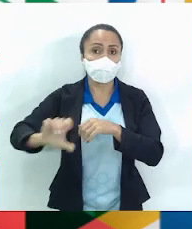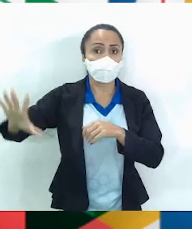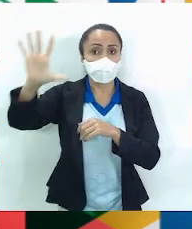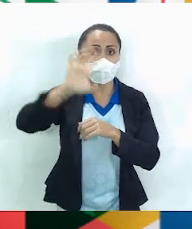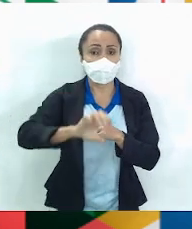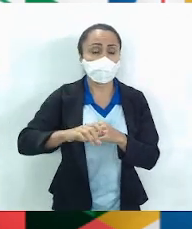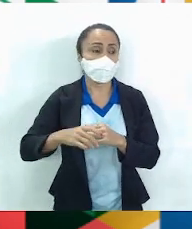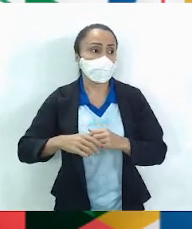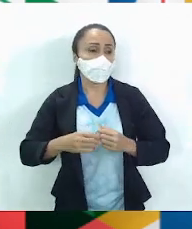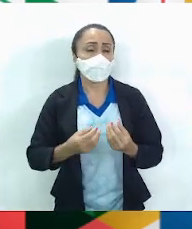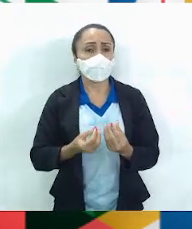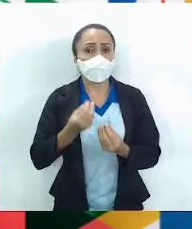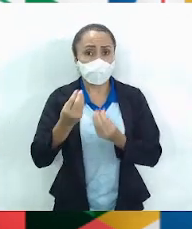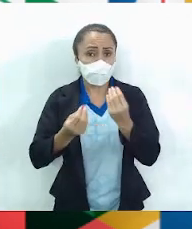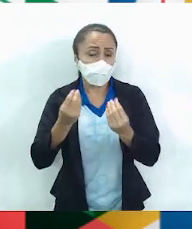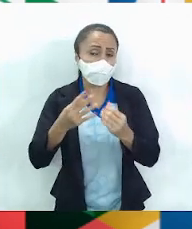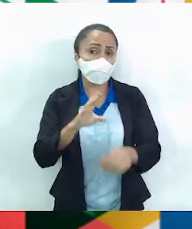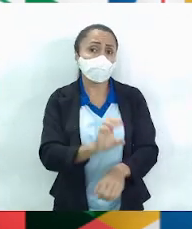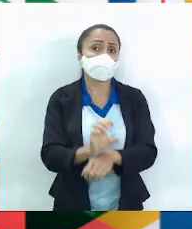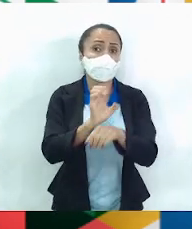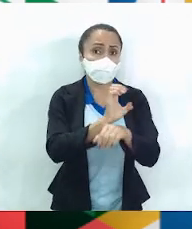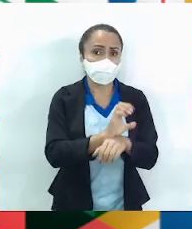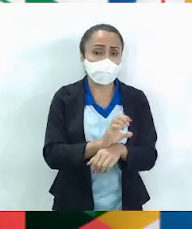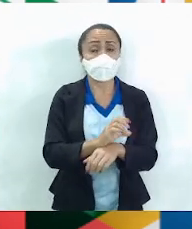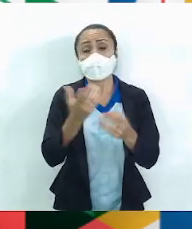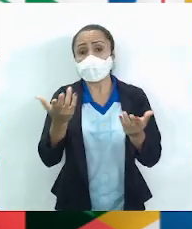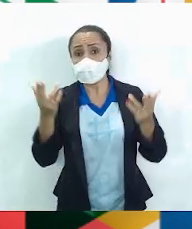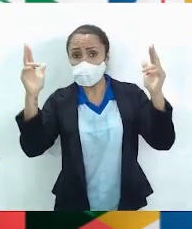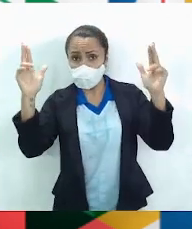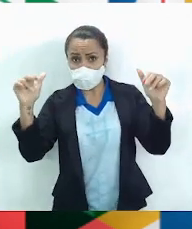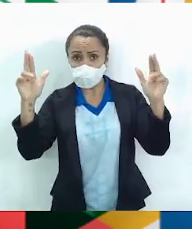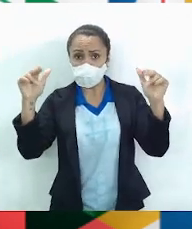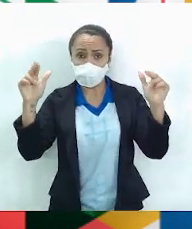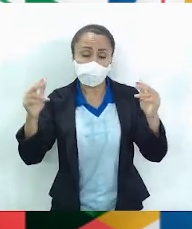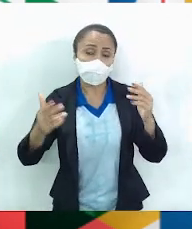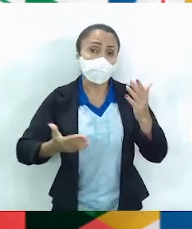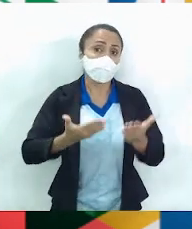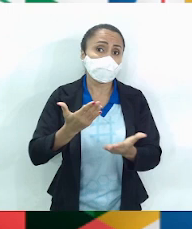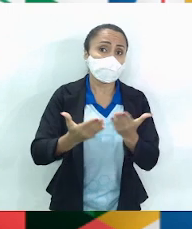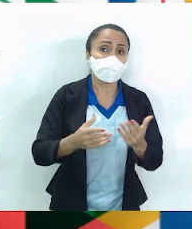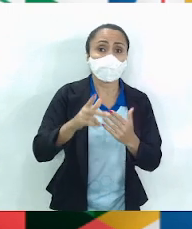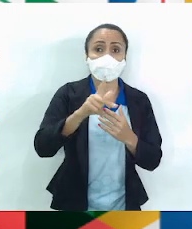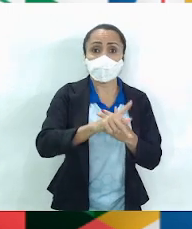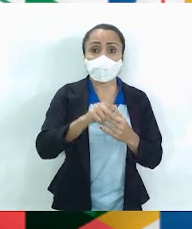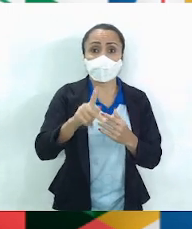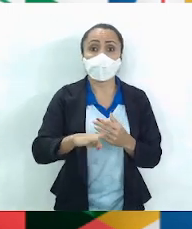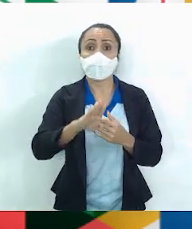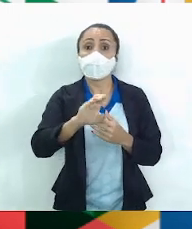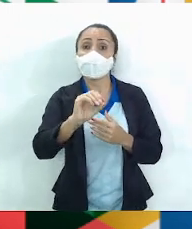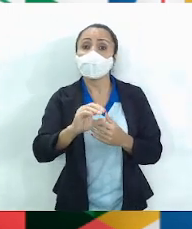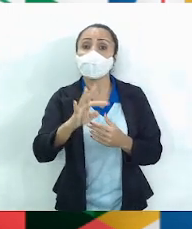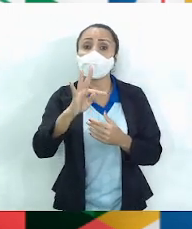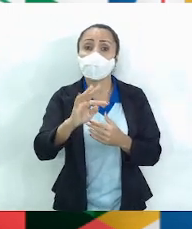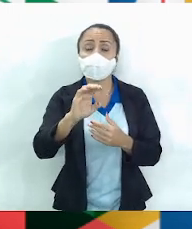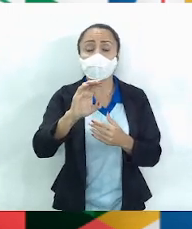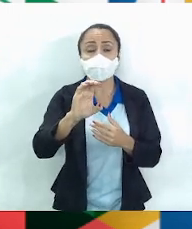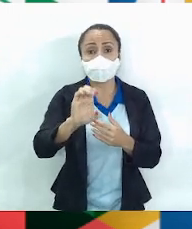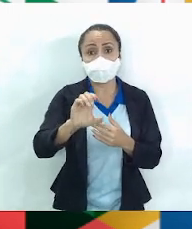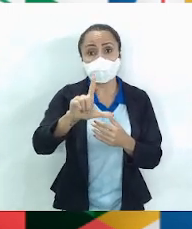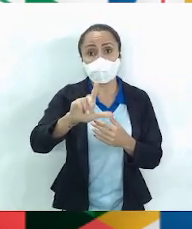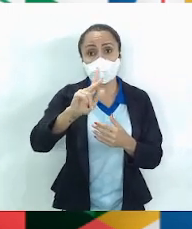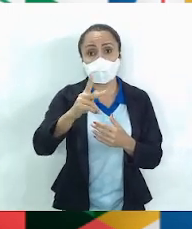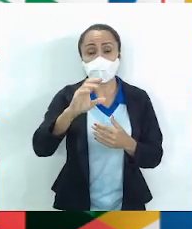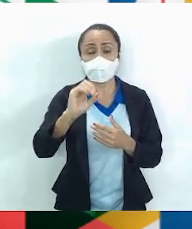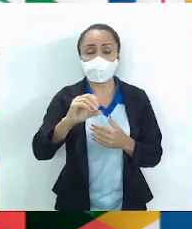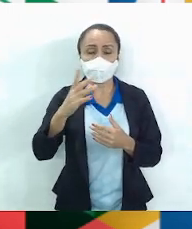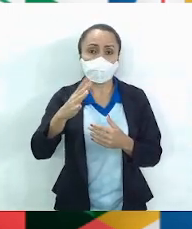como é que se configura o Estado Islâmico? Esse assunto foi tratado pelo professor Botelho na aula de grupos terroristas dentro